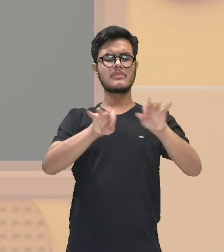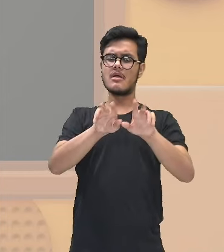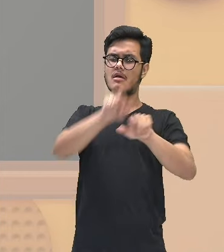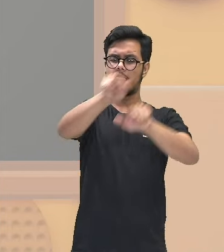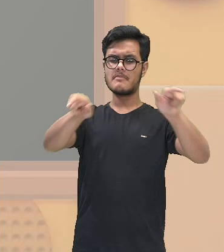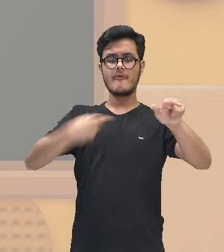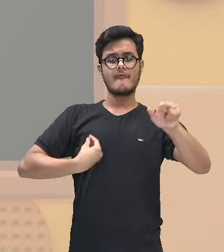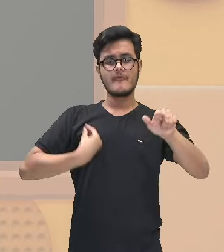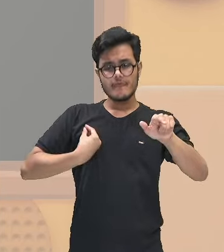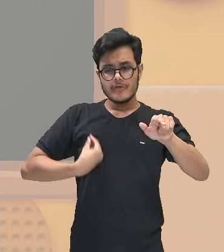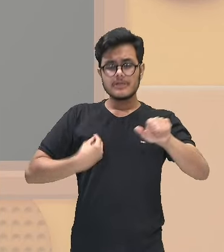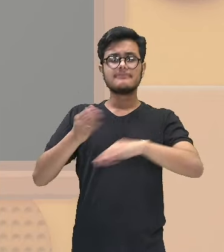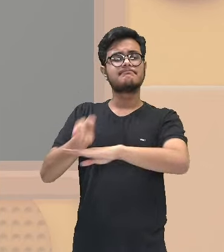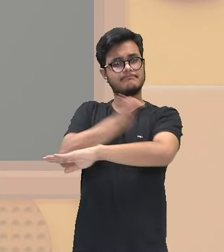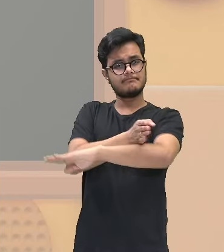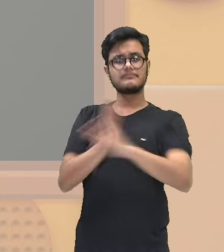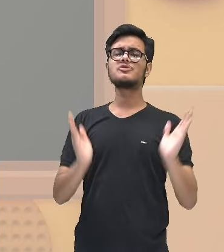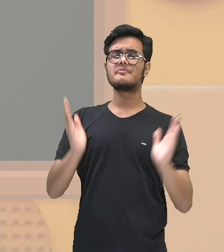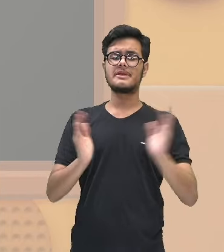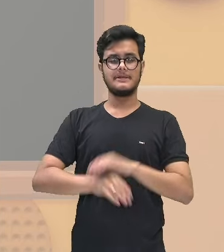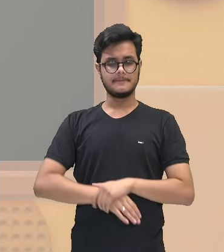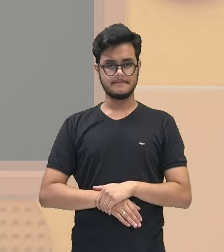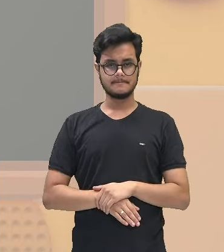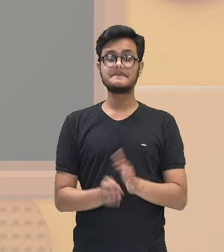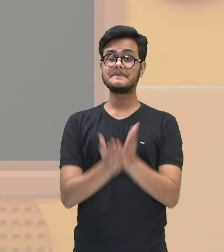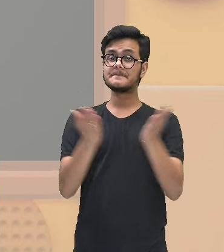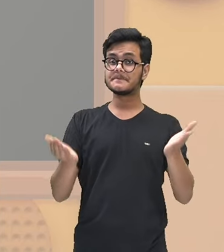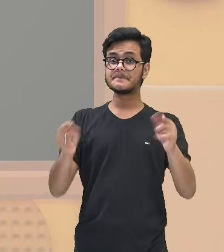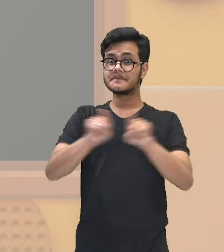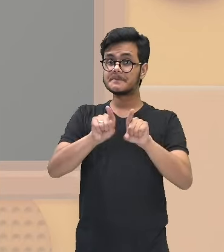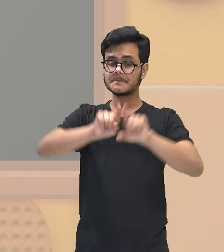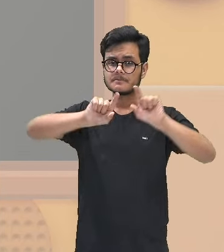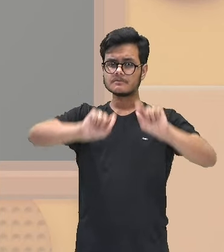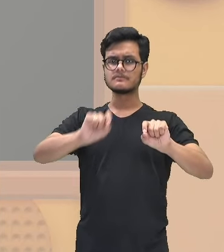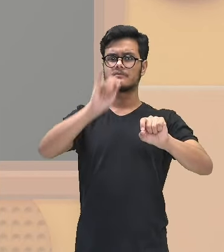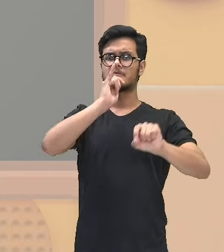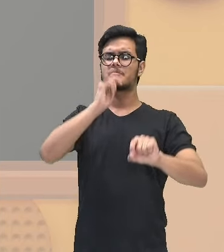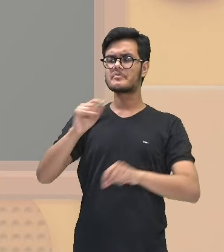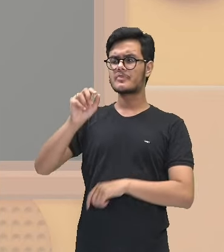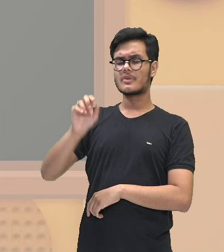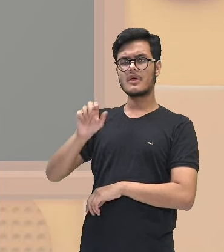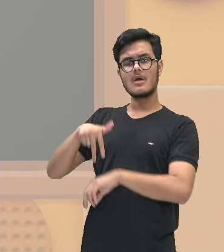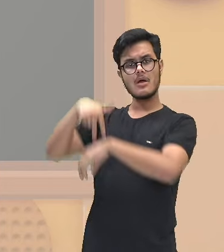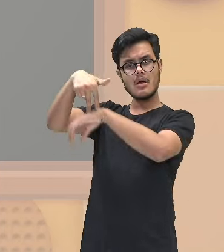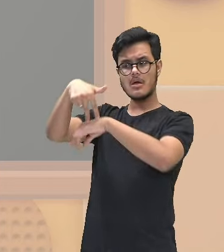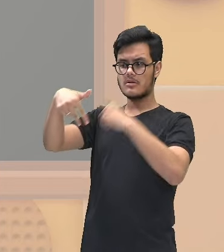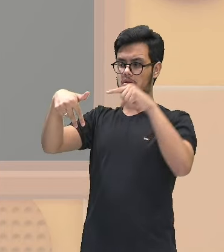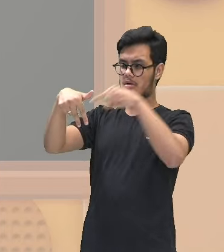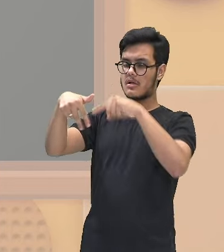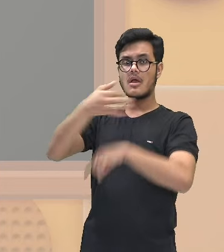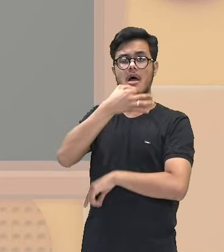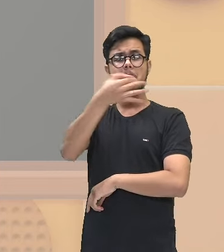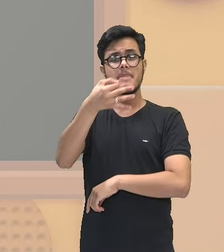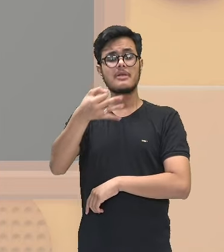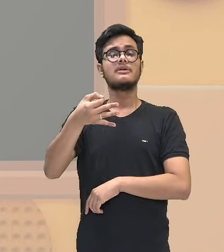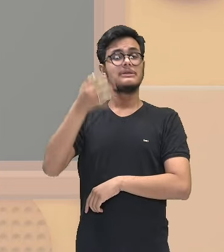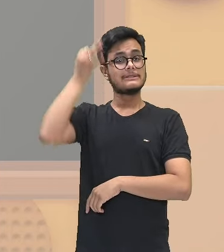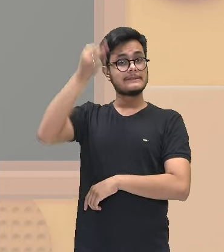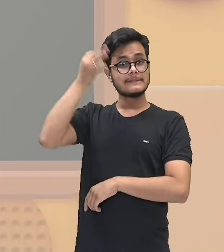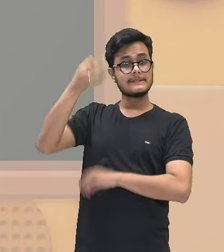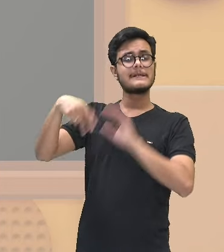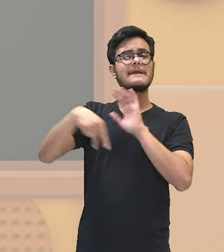população medieval. E por conta disso, eles vão ali introduzir os pensamentos e também a filosofia